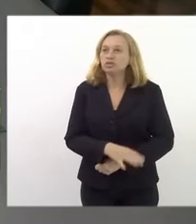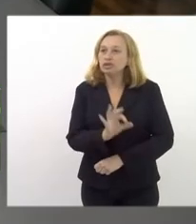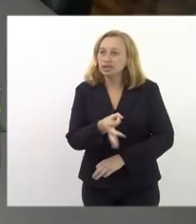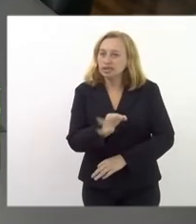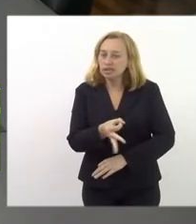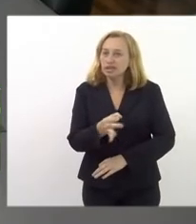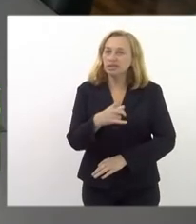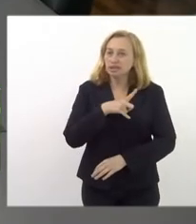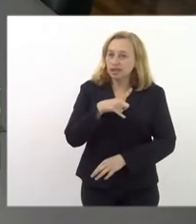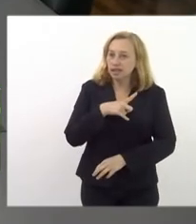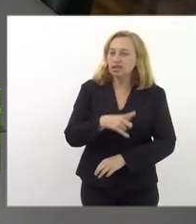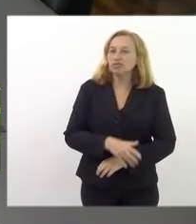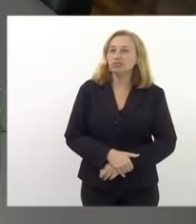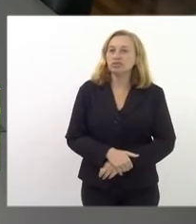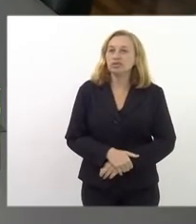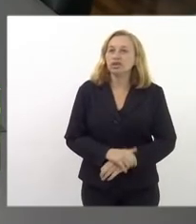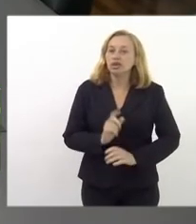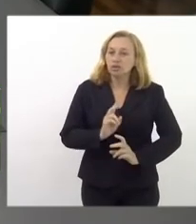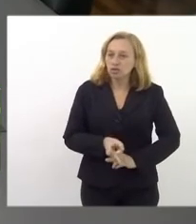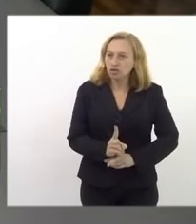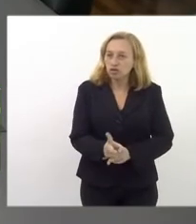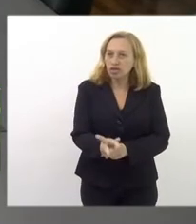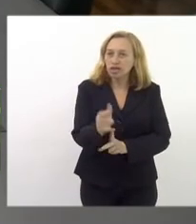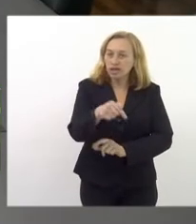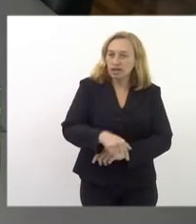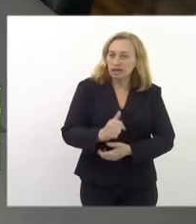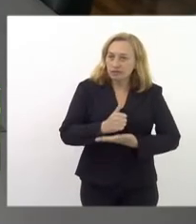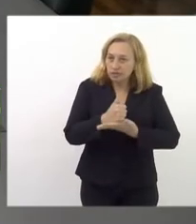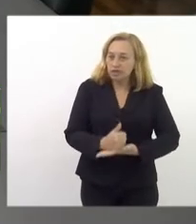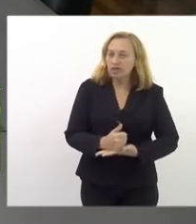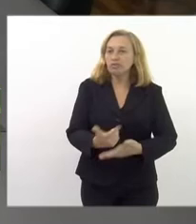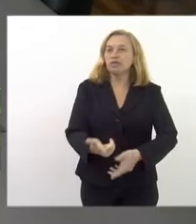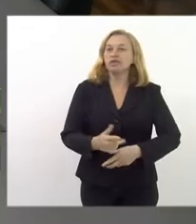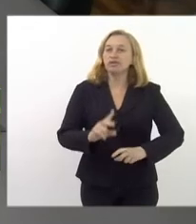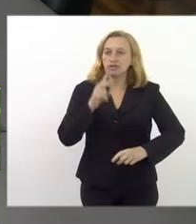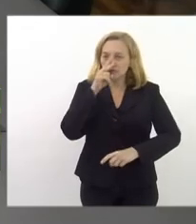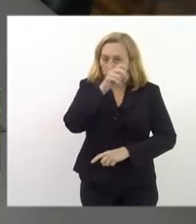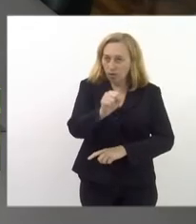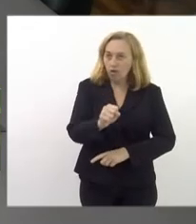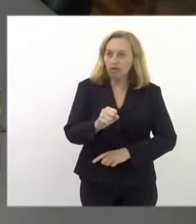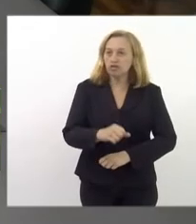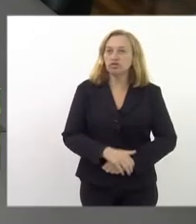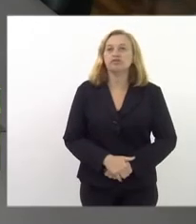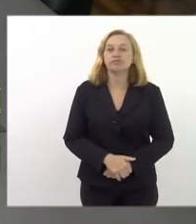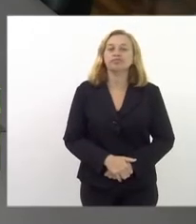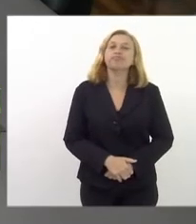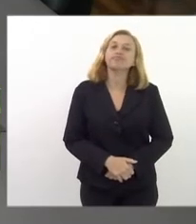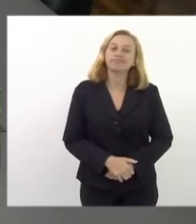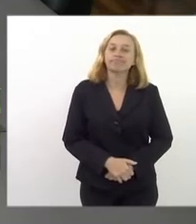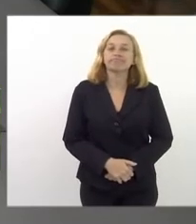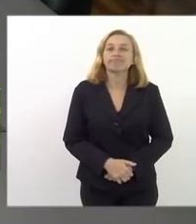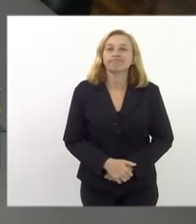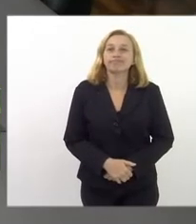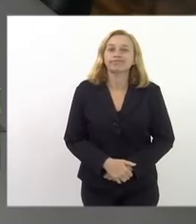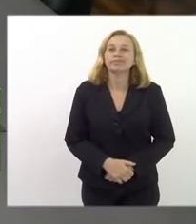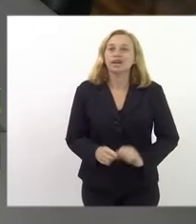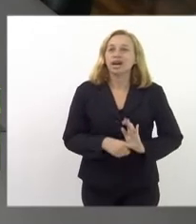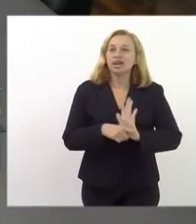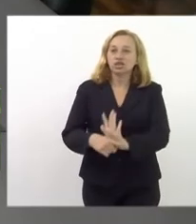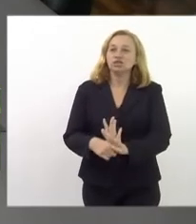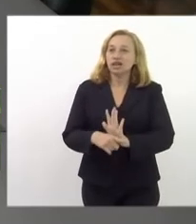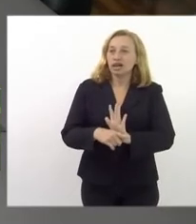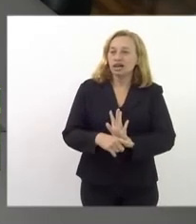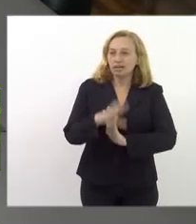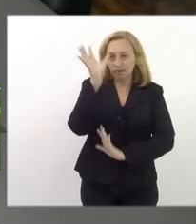que eu continuarei aqui firme e forte, a postos para poder ajudar na